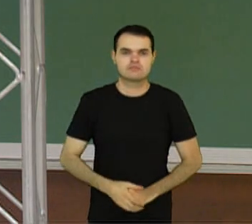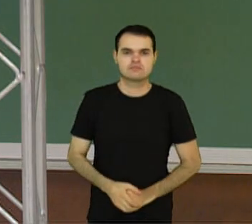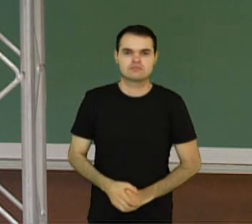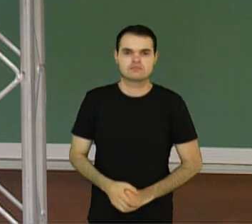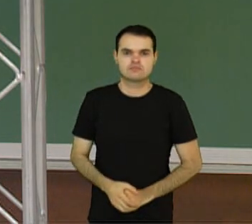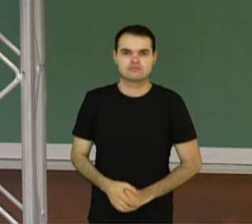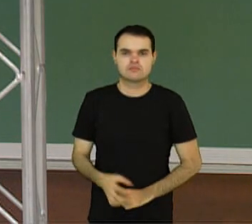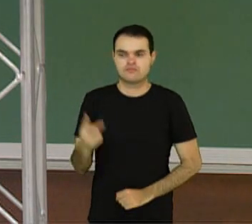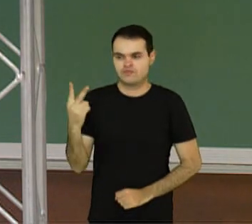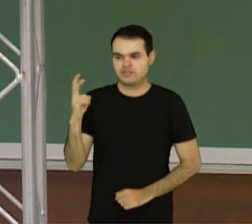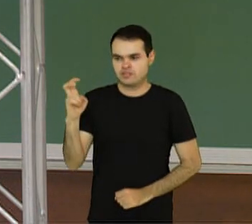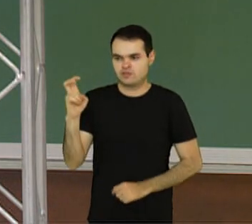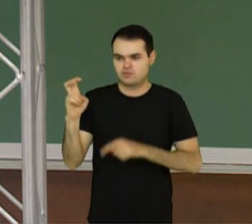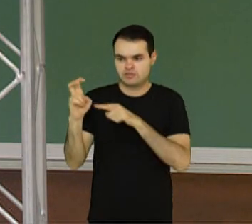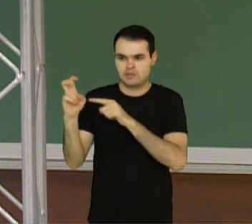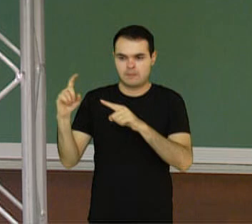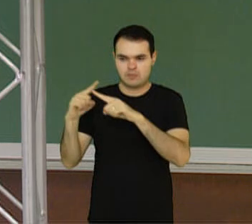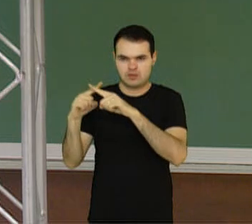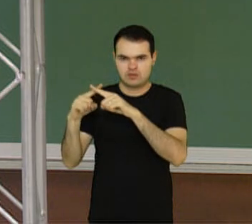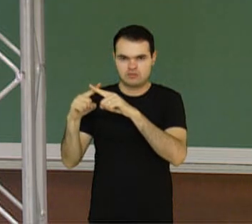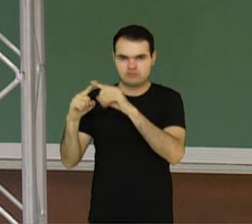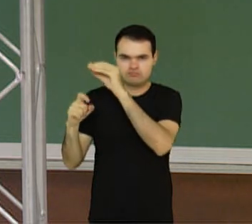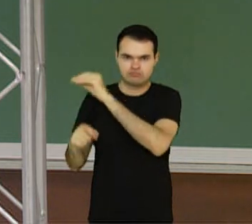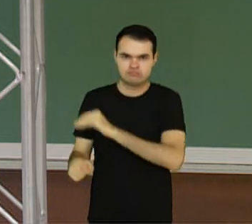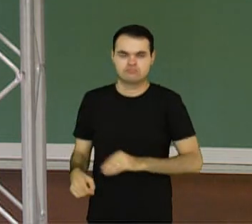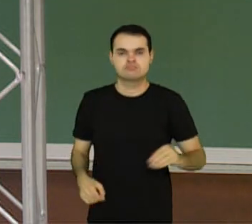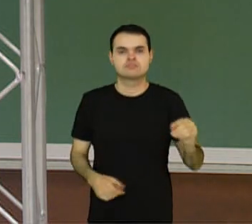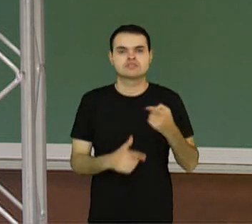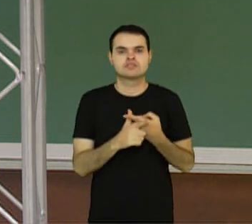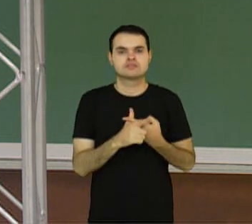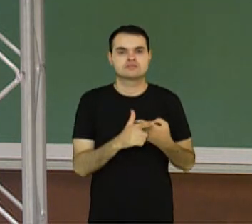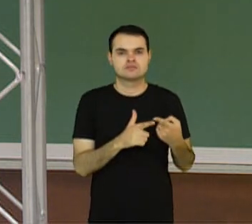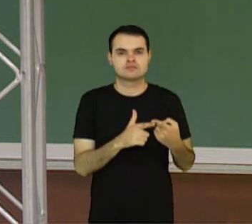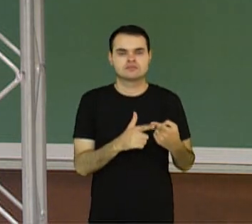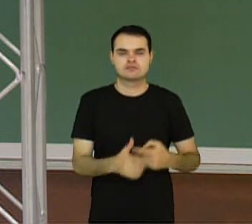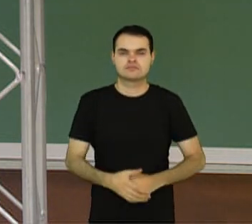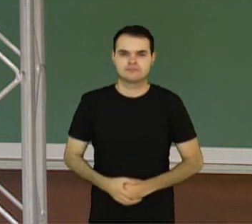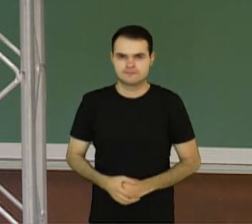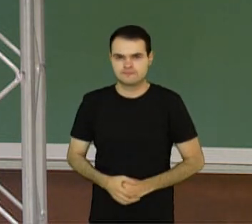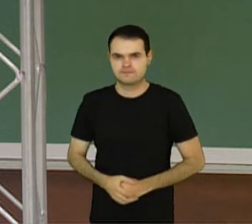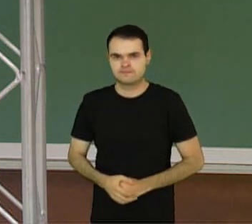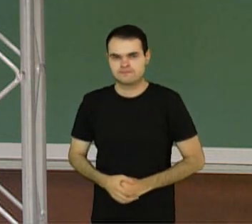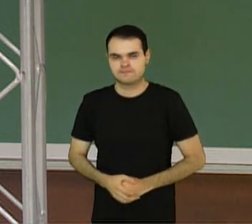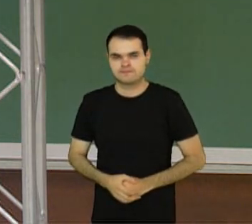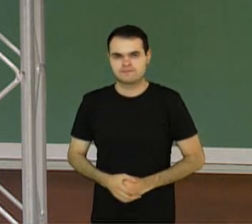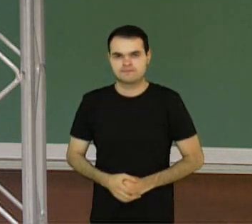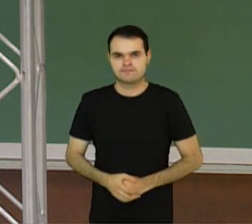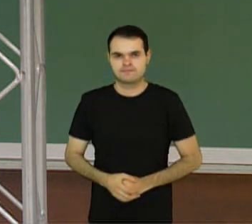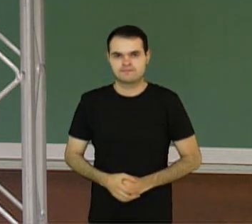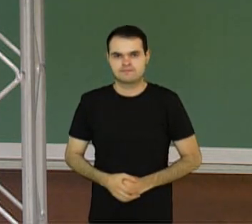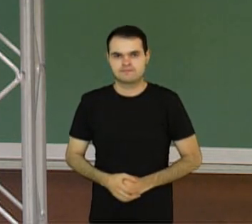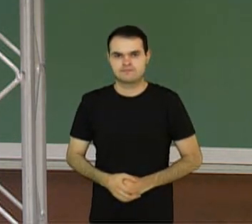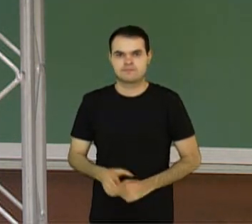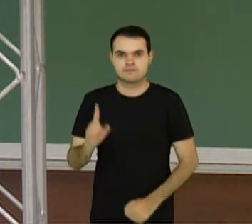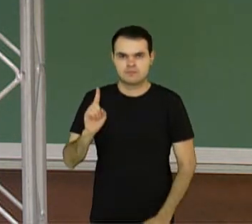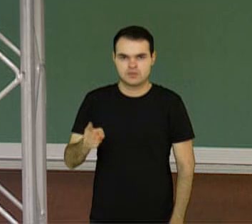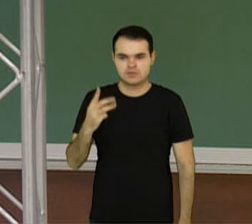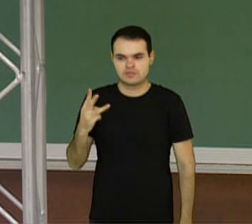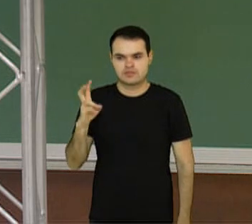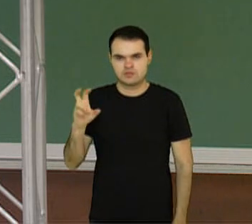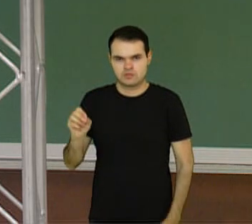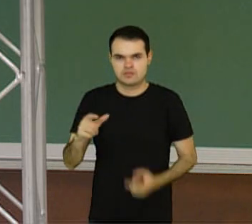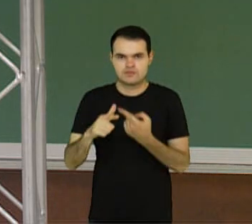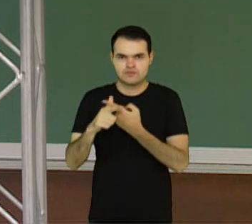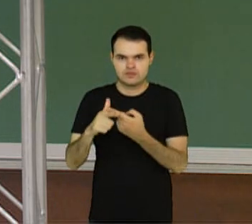Esse 25 que está multiplicando, ele vai passar dividindo, ok? E